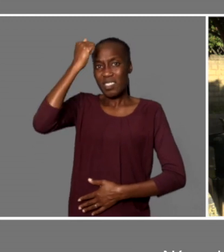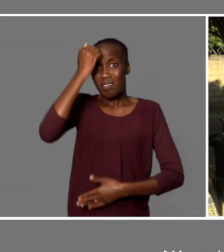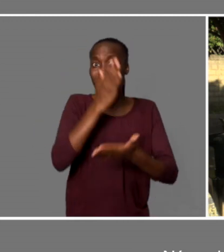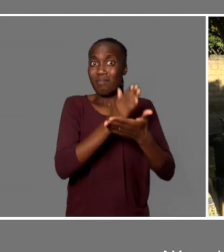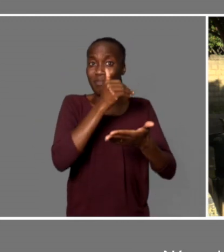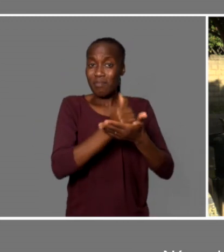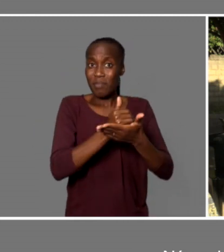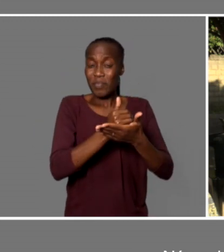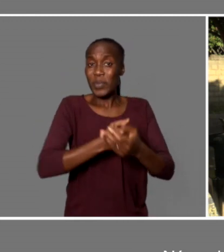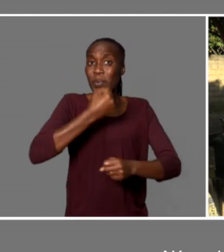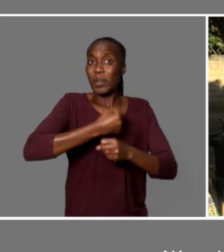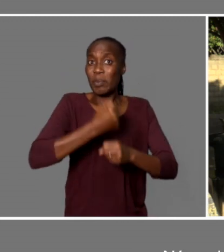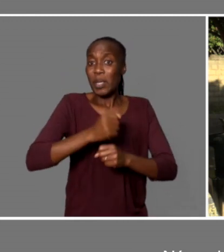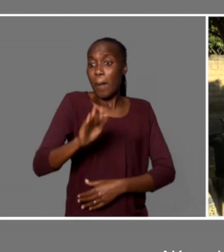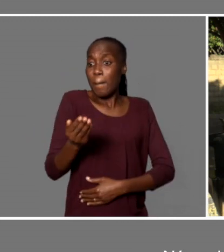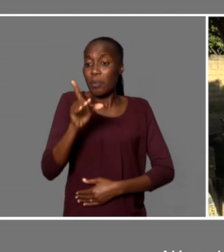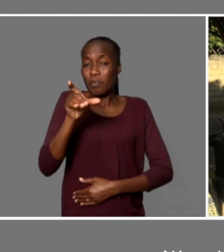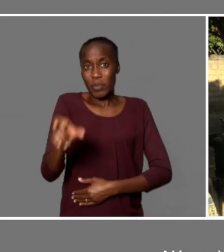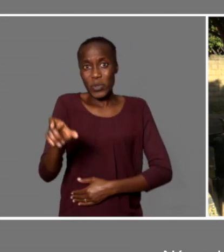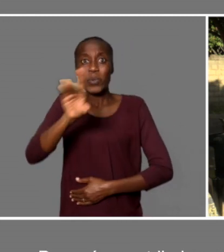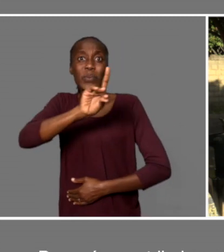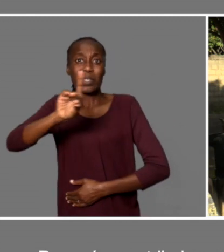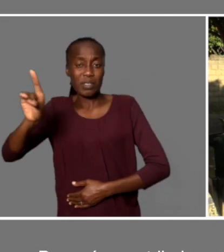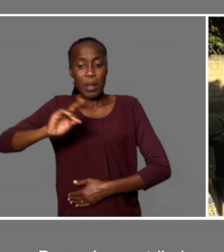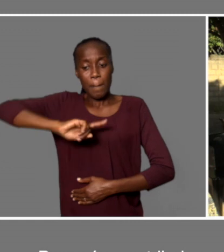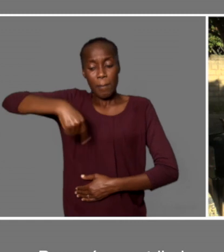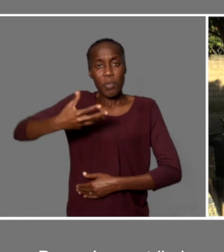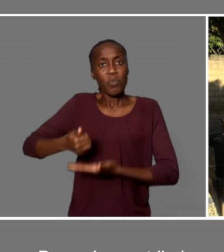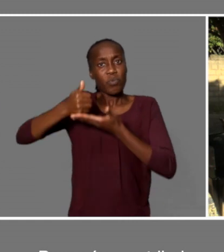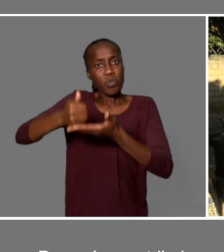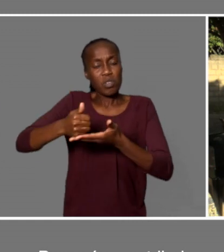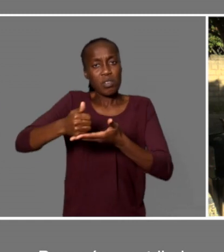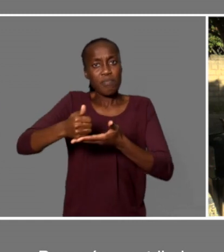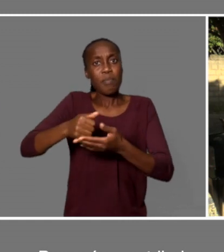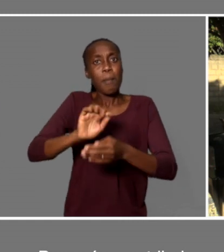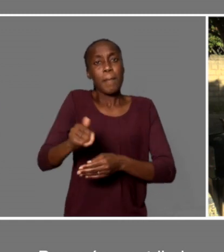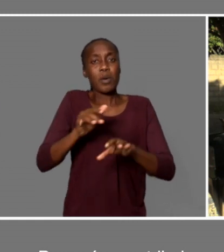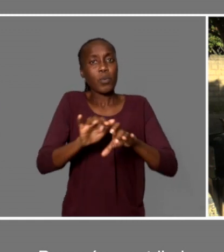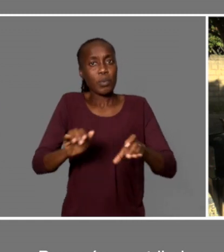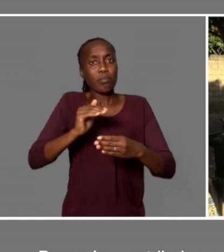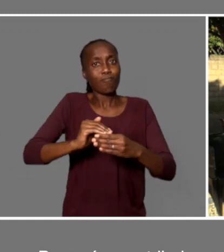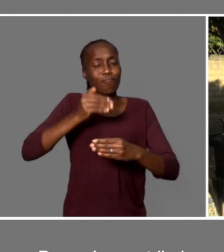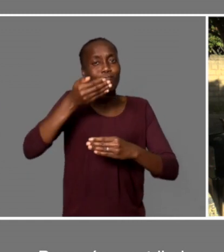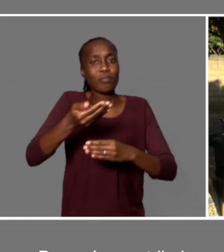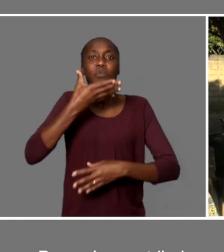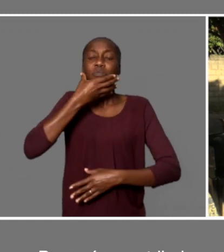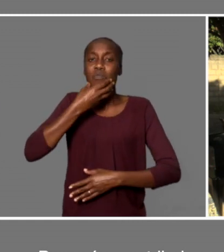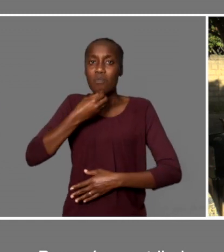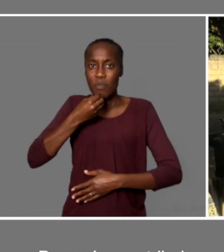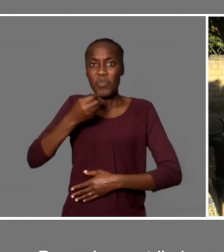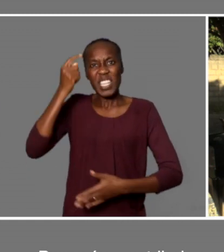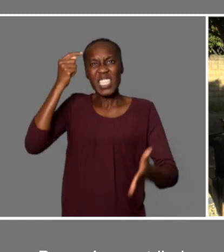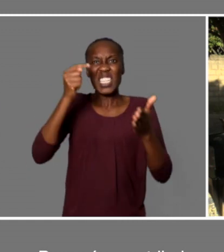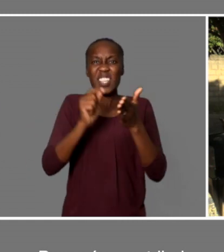o setor, neste caso, do emprego a nível das pessoas com deficiência. Então, para nós poder contribuir para o computador do Cornélio é poder